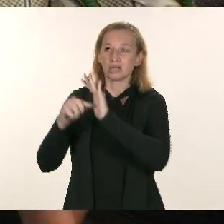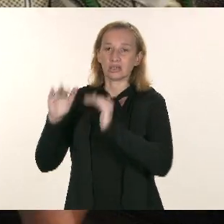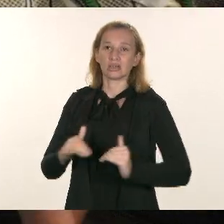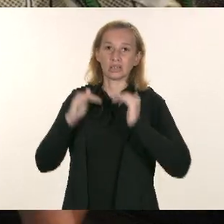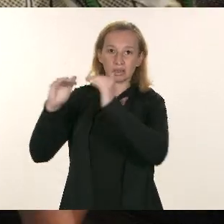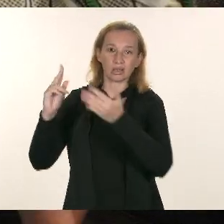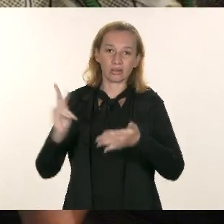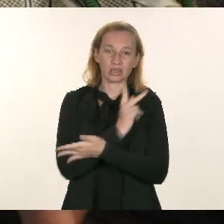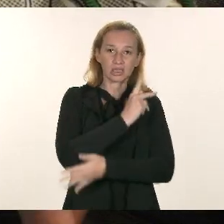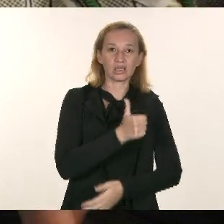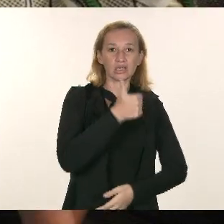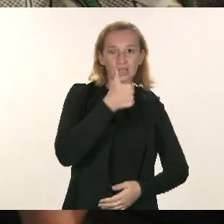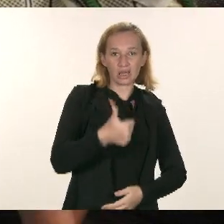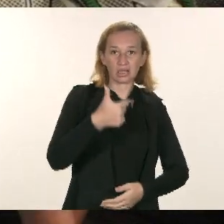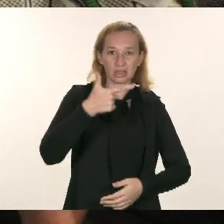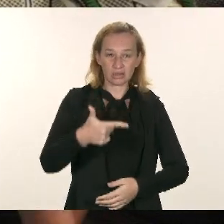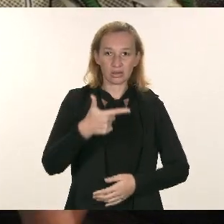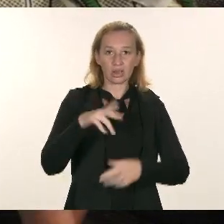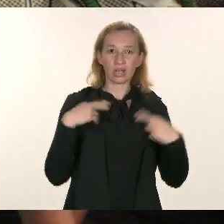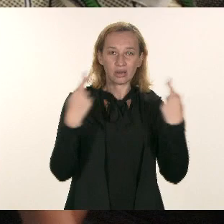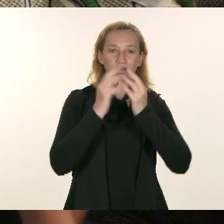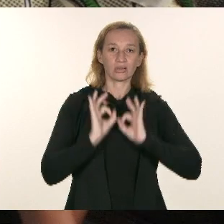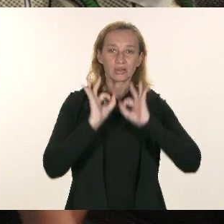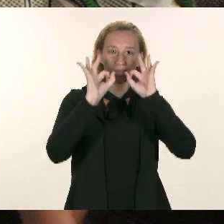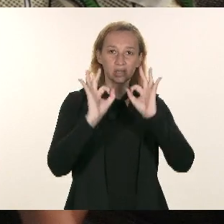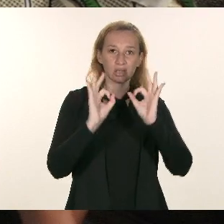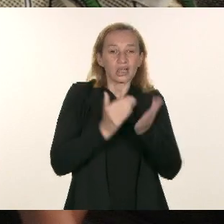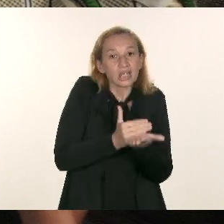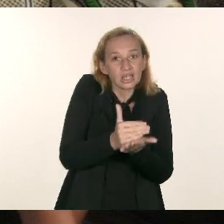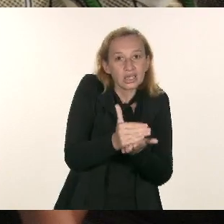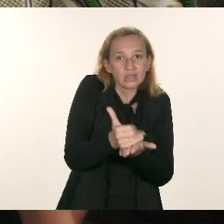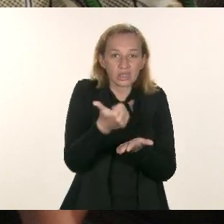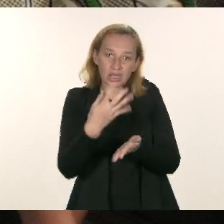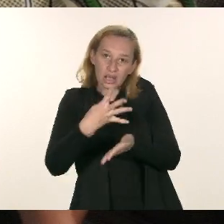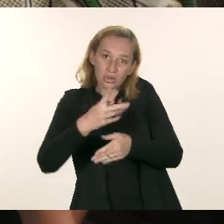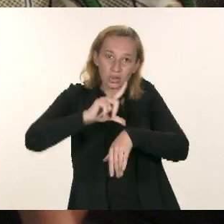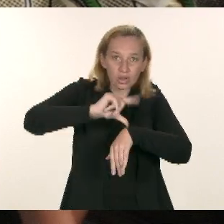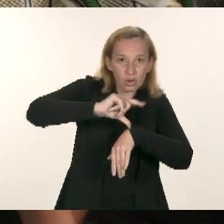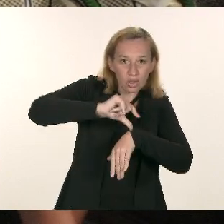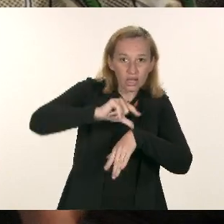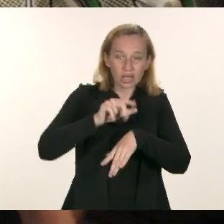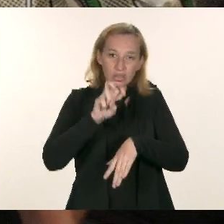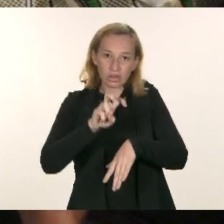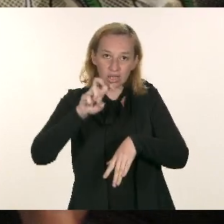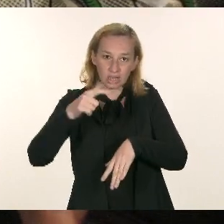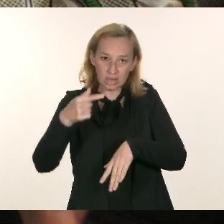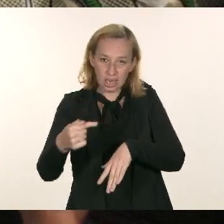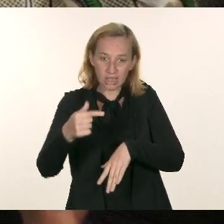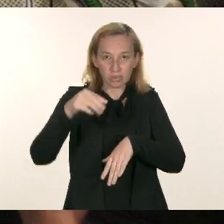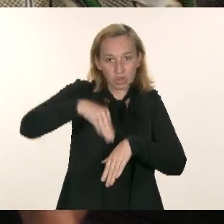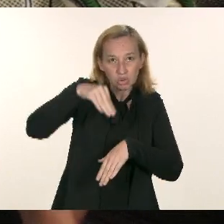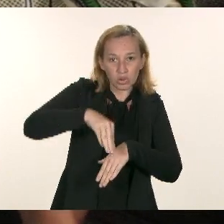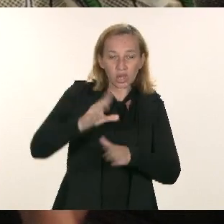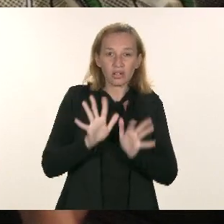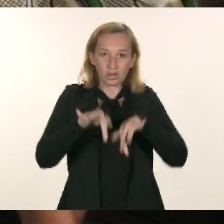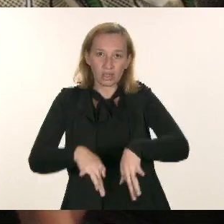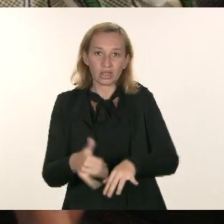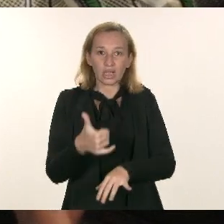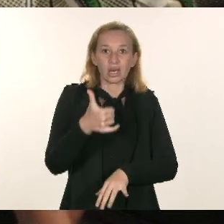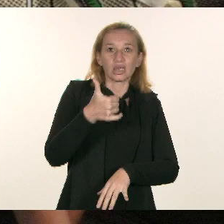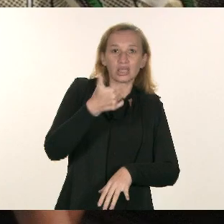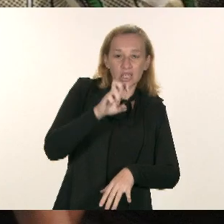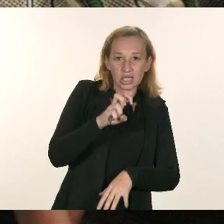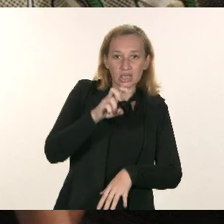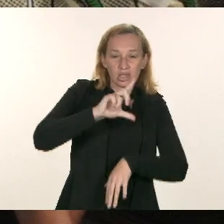o ocorrido na 12ª sessão extraordinária, que, iniciada às 14 horas e 57 minutos, encerrou-se às